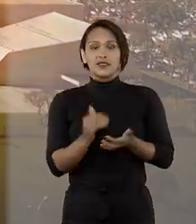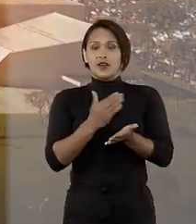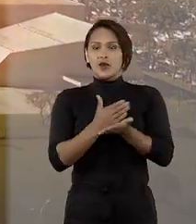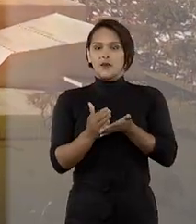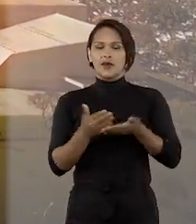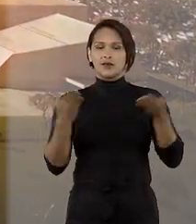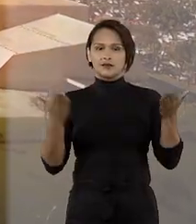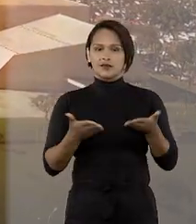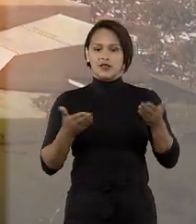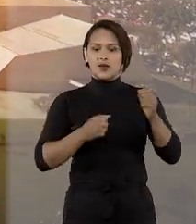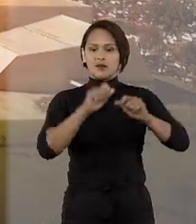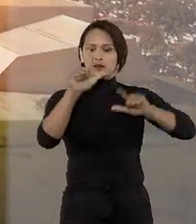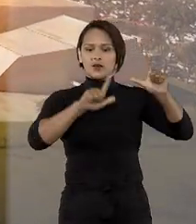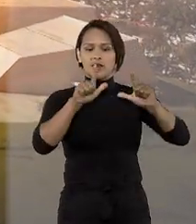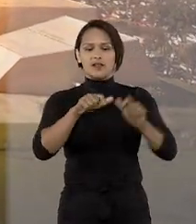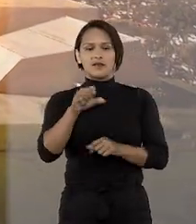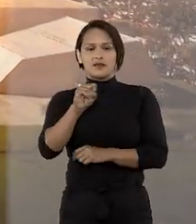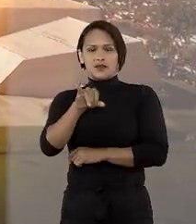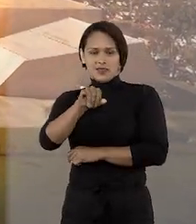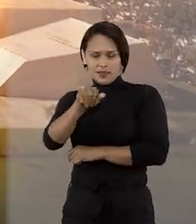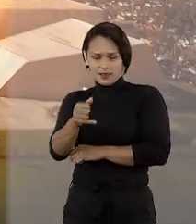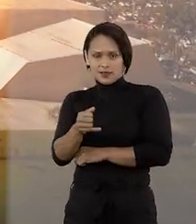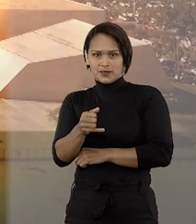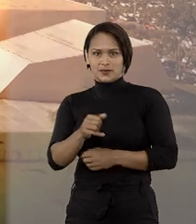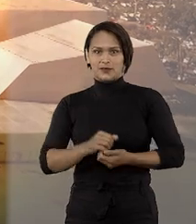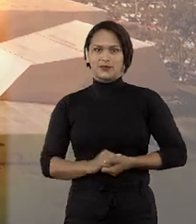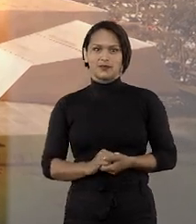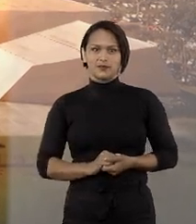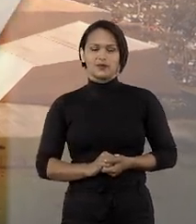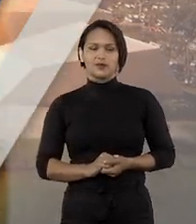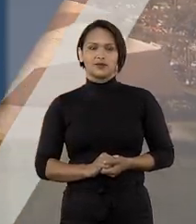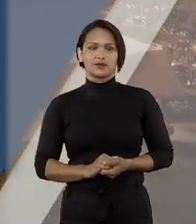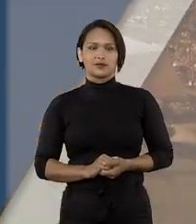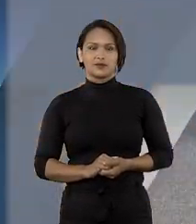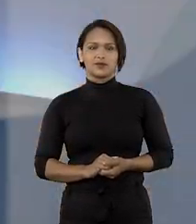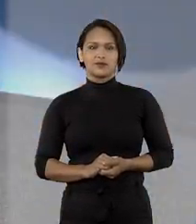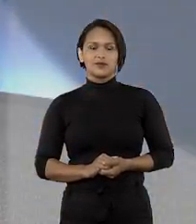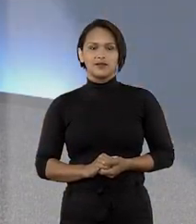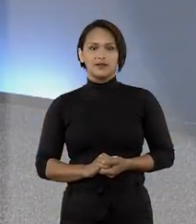Começa agora o programa do Superior Tribunal de Justiça.